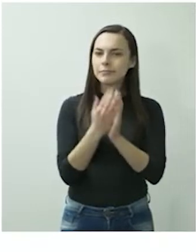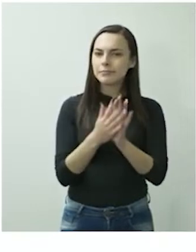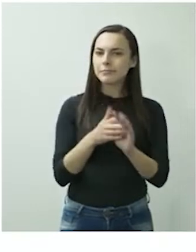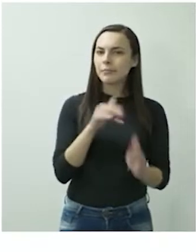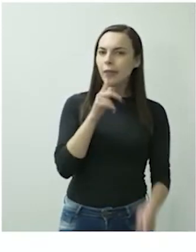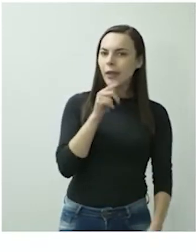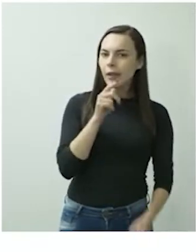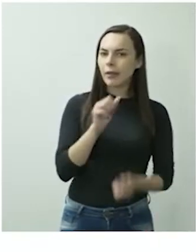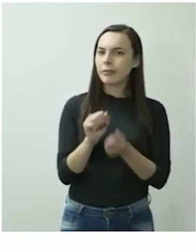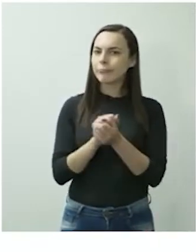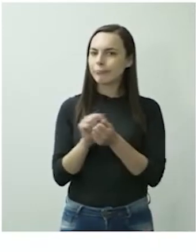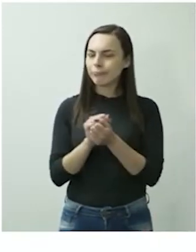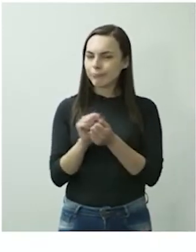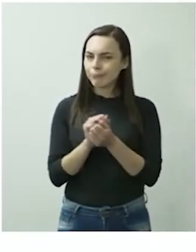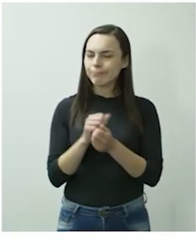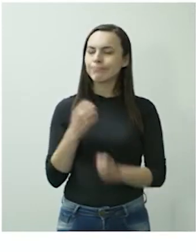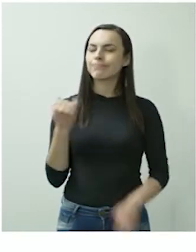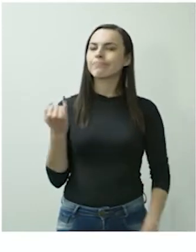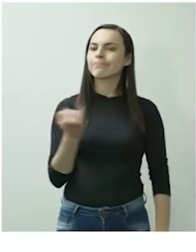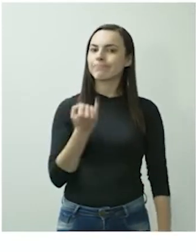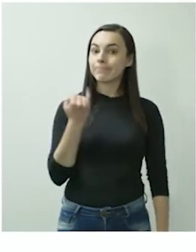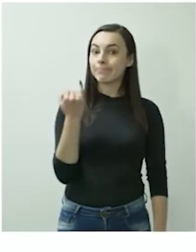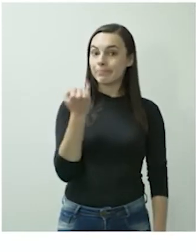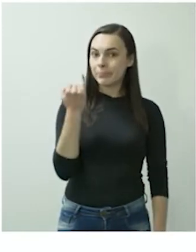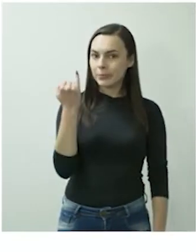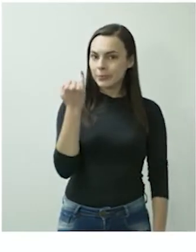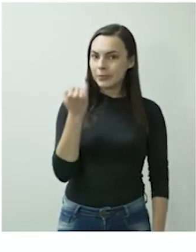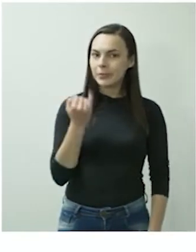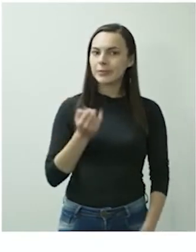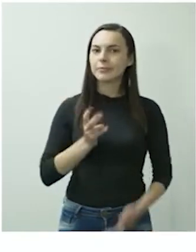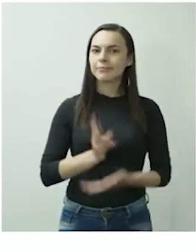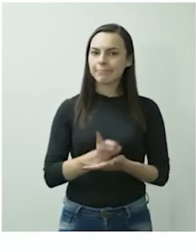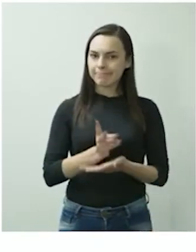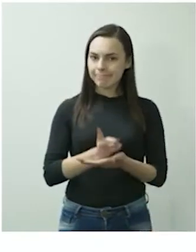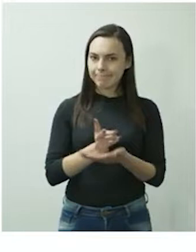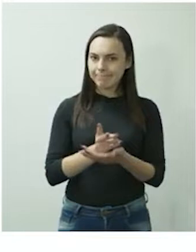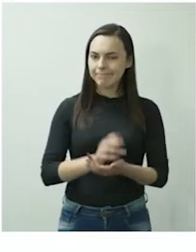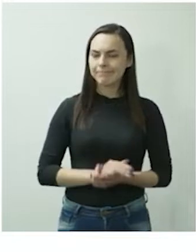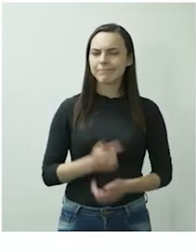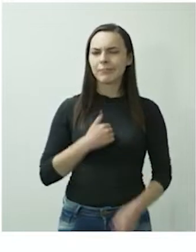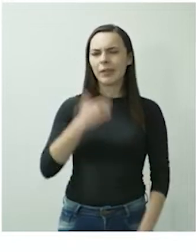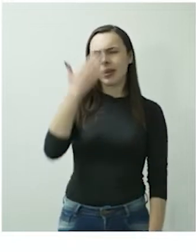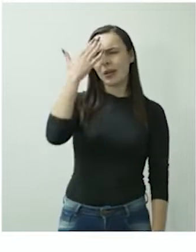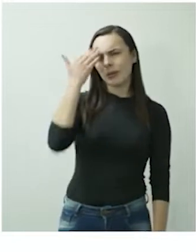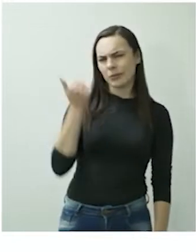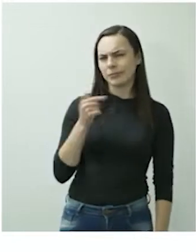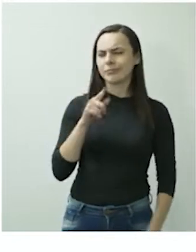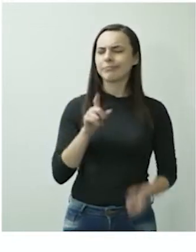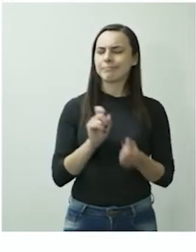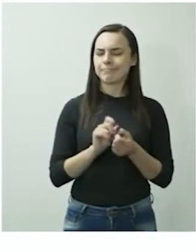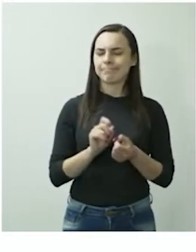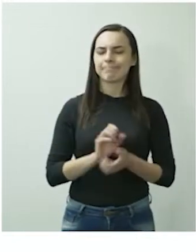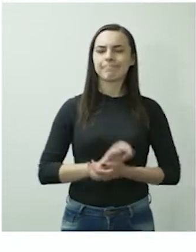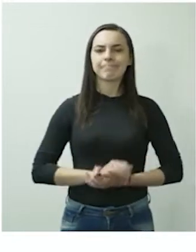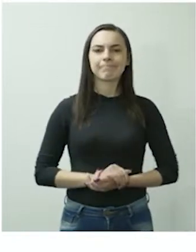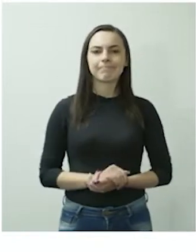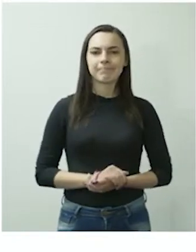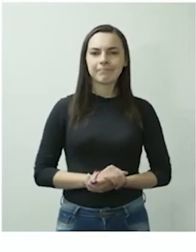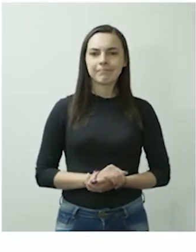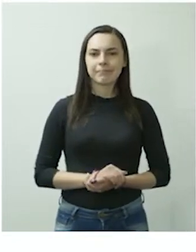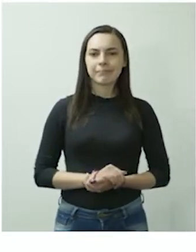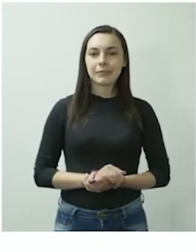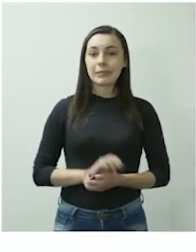sabão. Muito importante isso fazer com frequência. Eu sei que vocês já estão fazendo. E quando